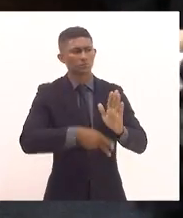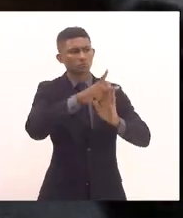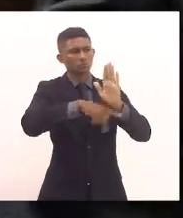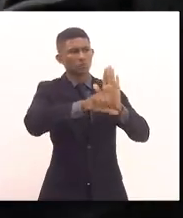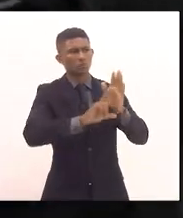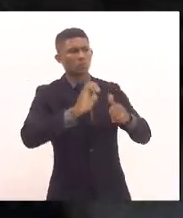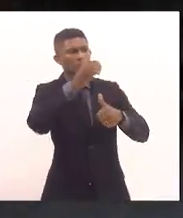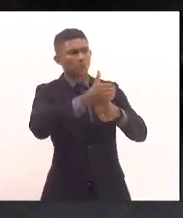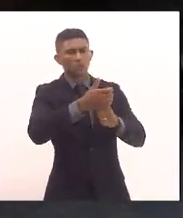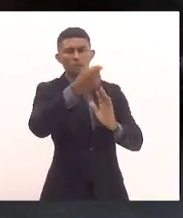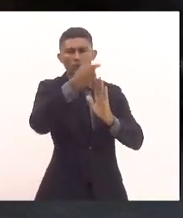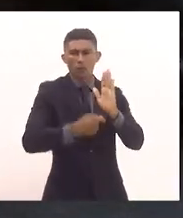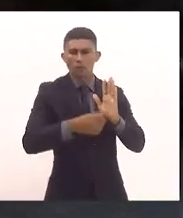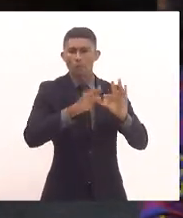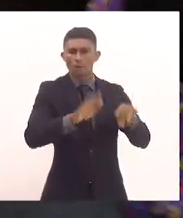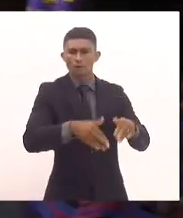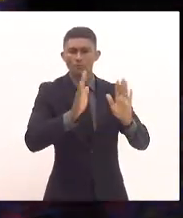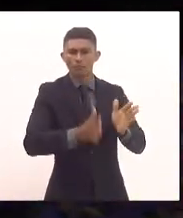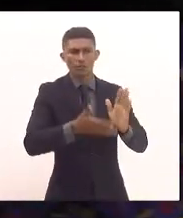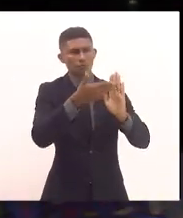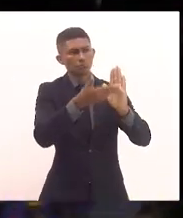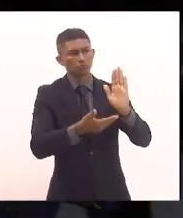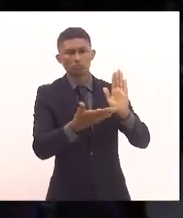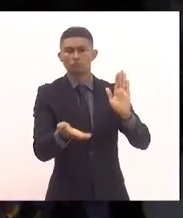final de redação.